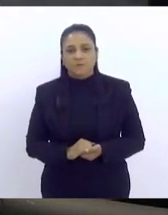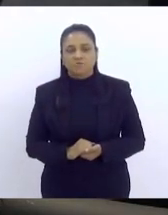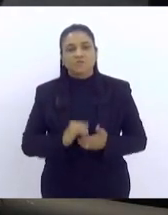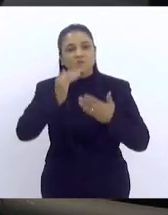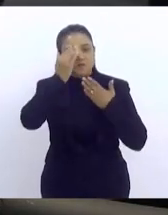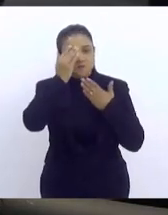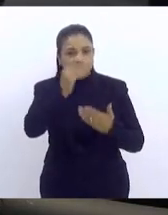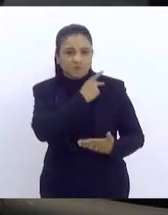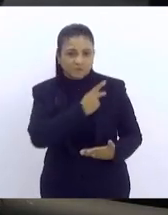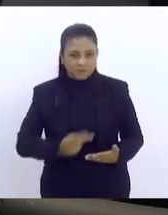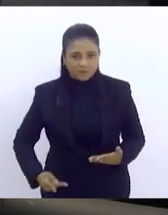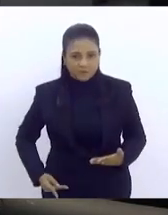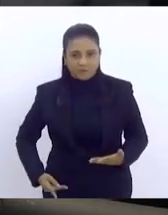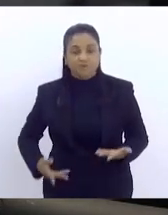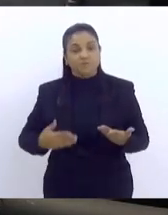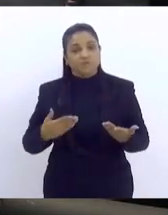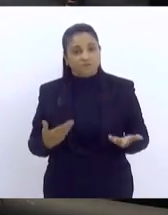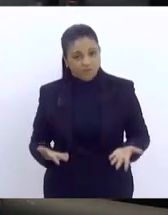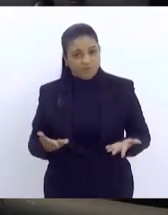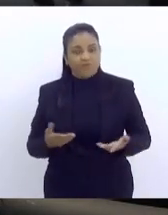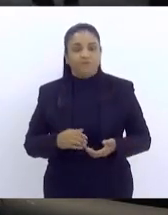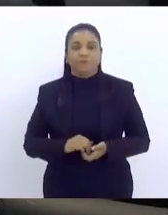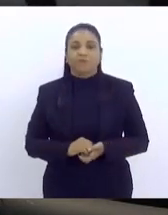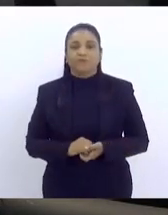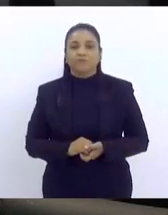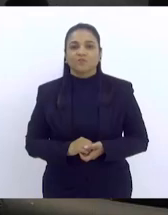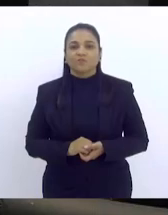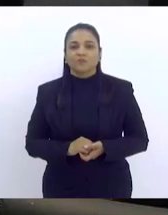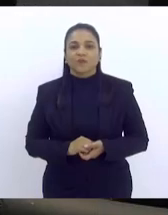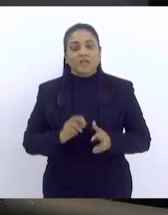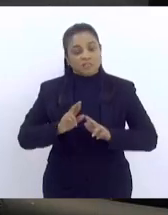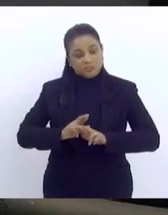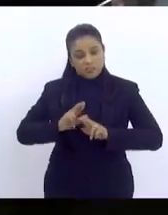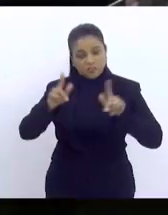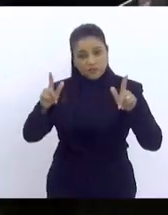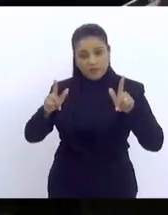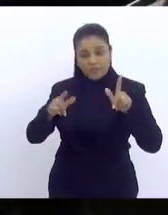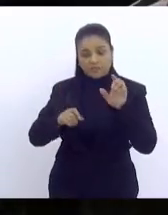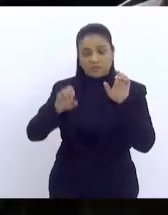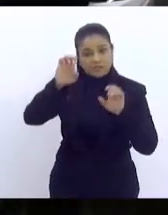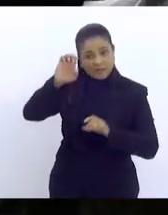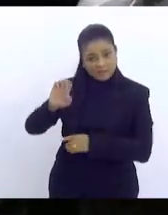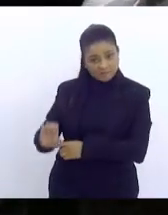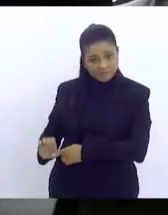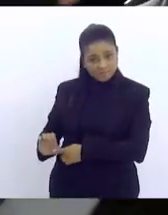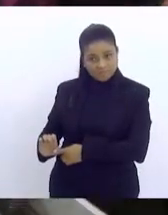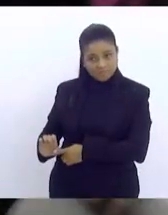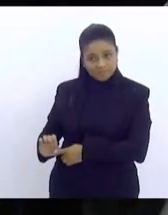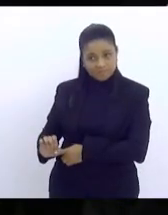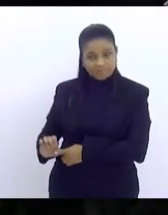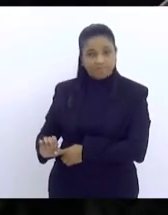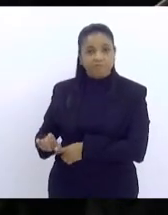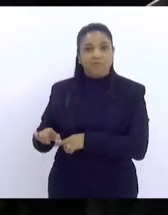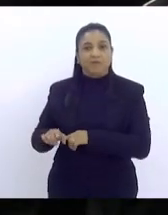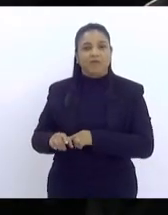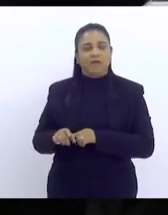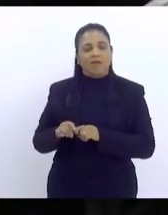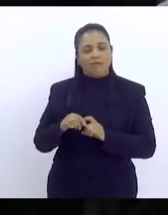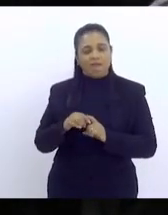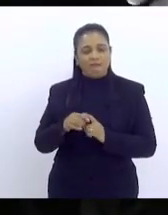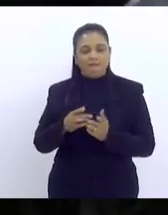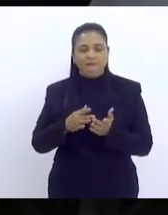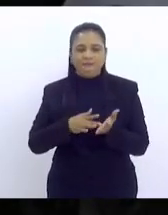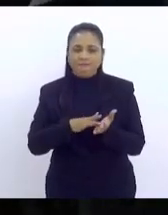Obrigado presidente Presidente diferente da esquerda que tapa o sol com a peneira que